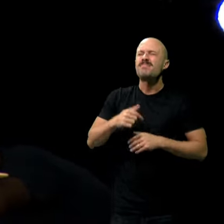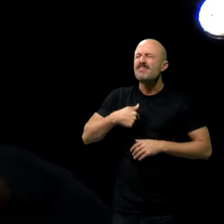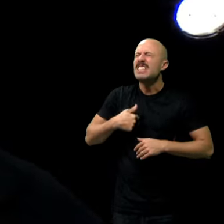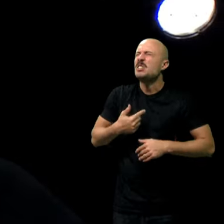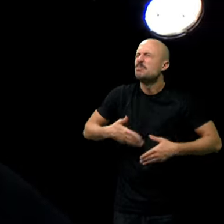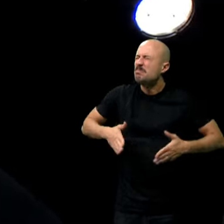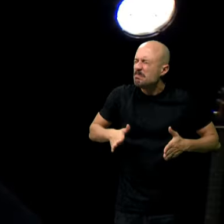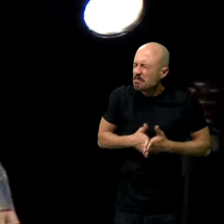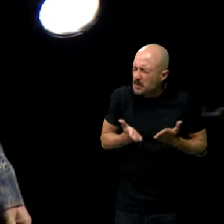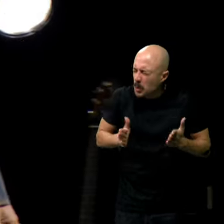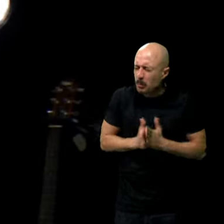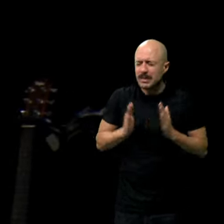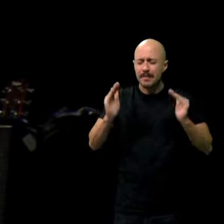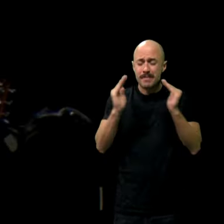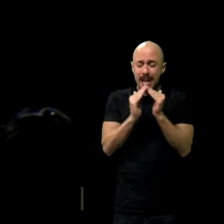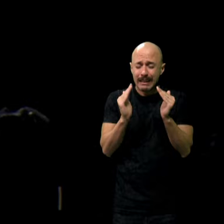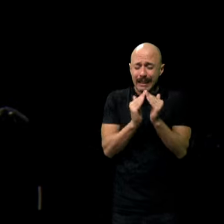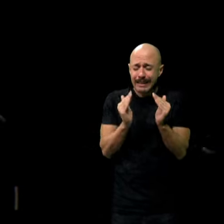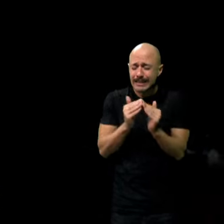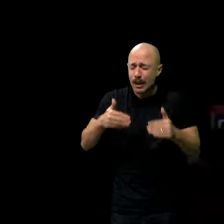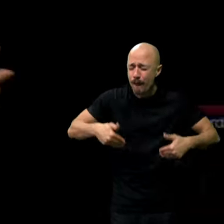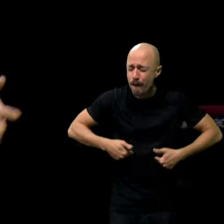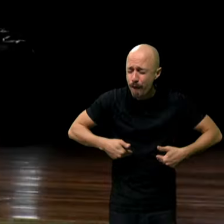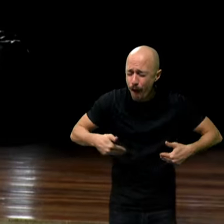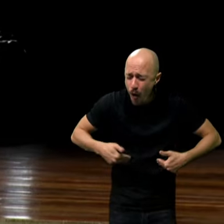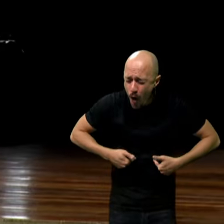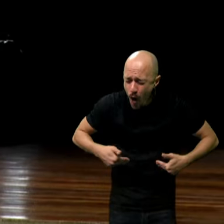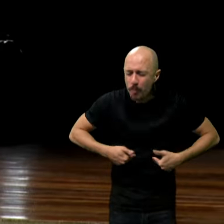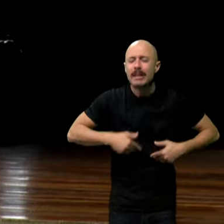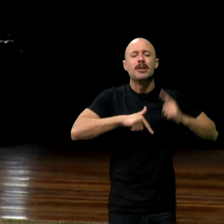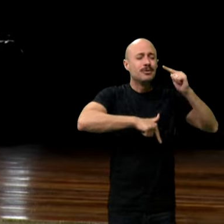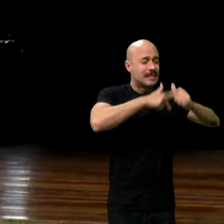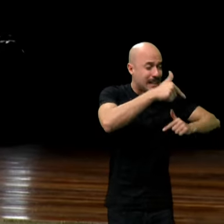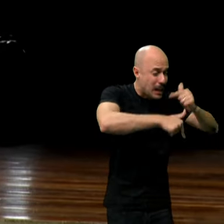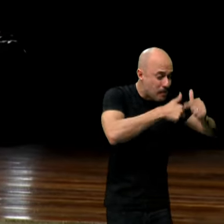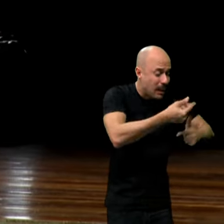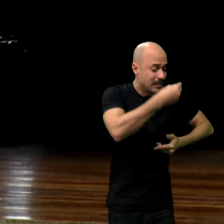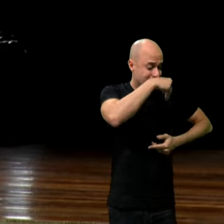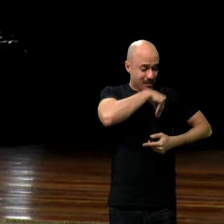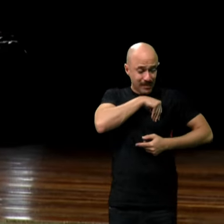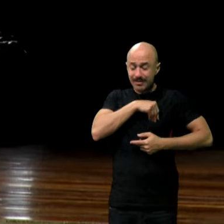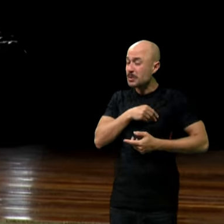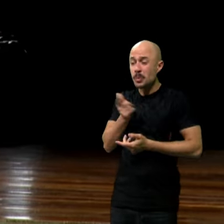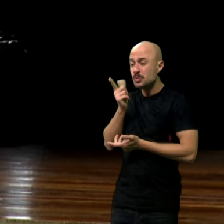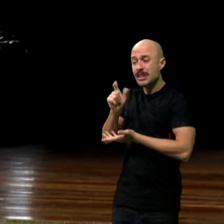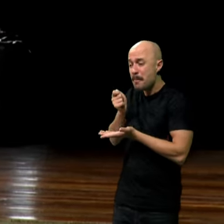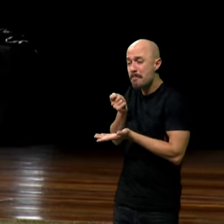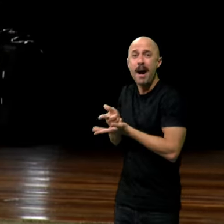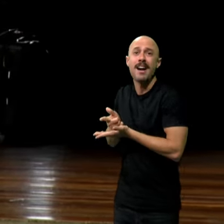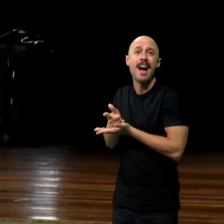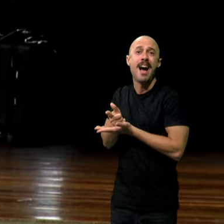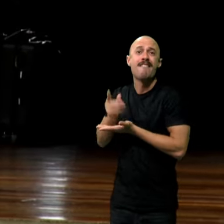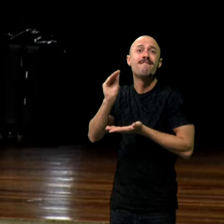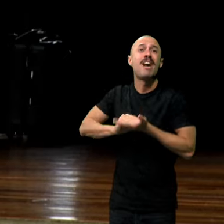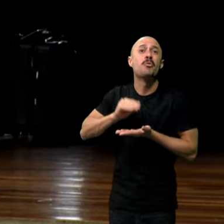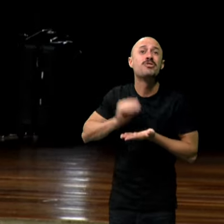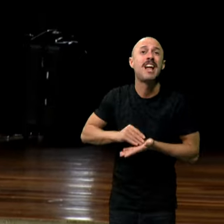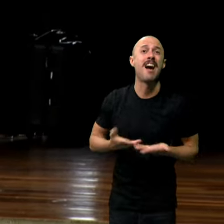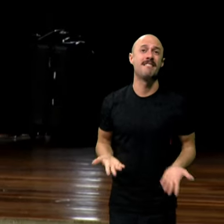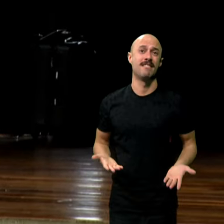fome. Não conseguia com o trabalho sustentar a casa. As dívidas eram grandes, minha filha recém tinha